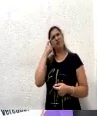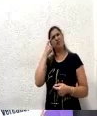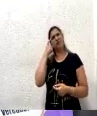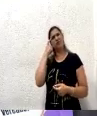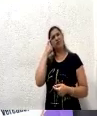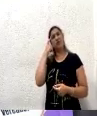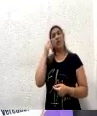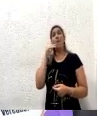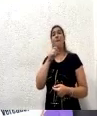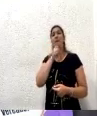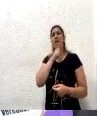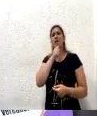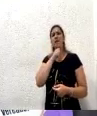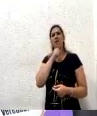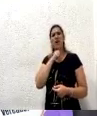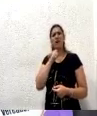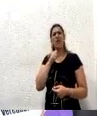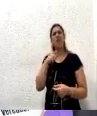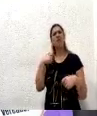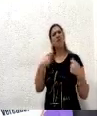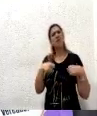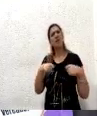os mais velhos eram mais